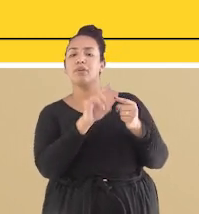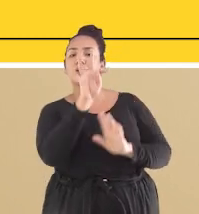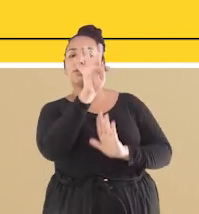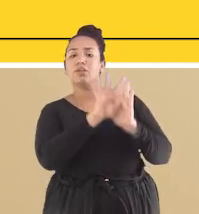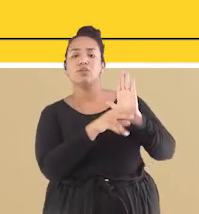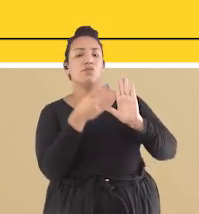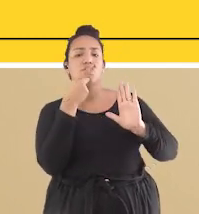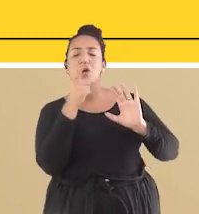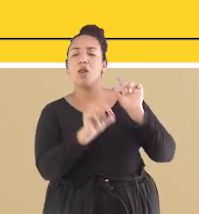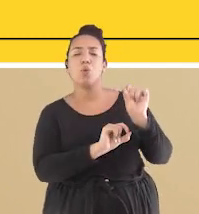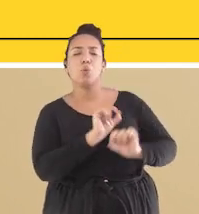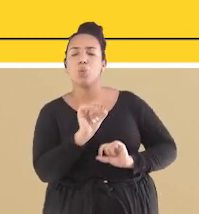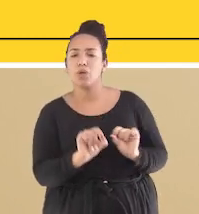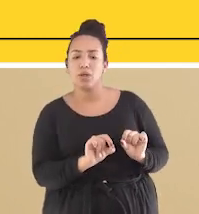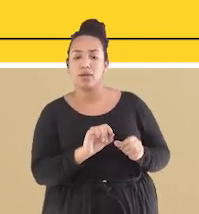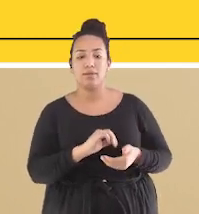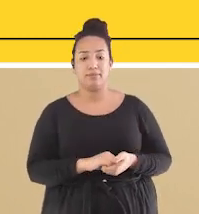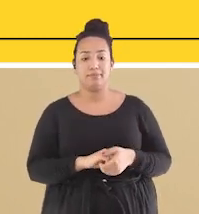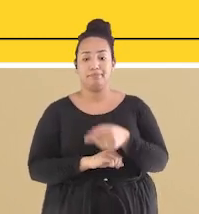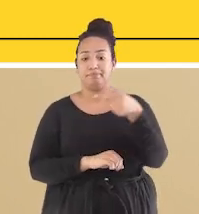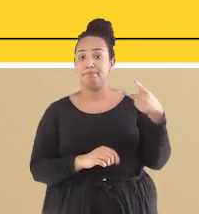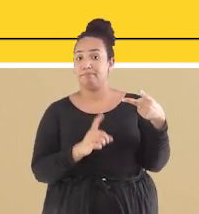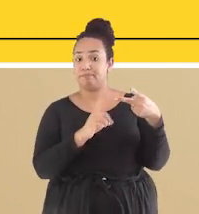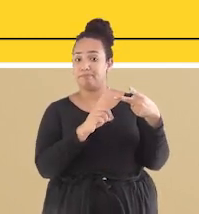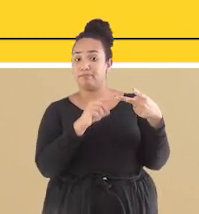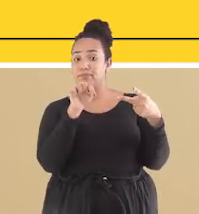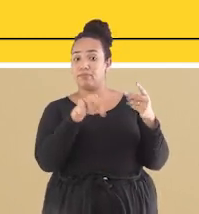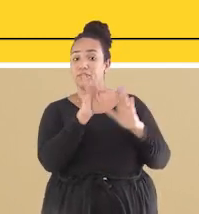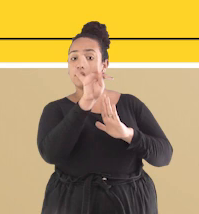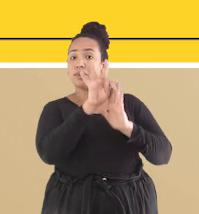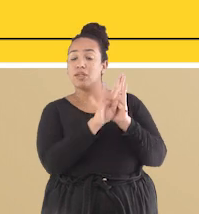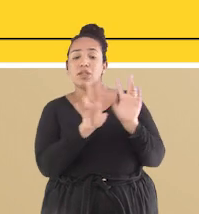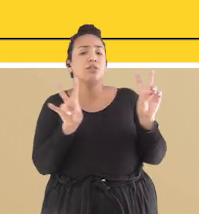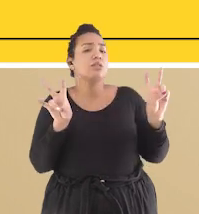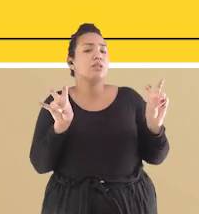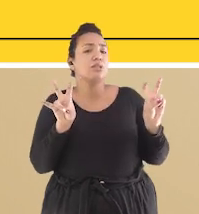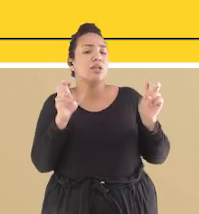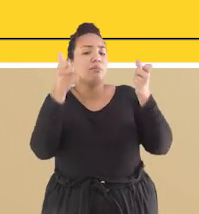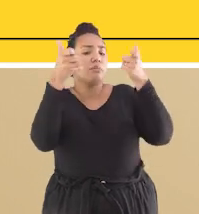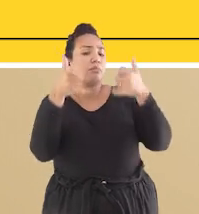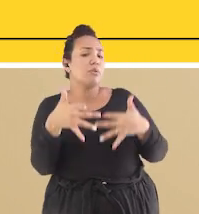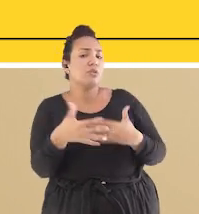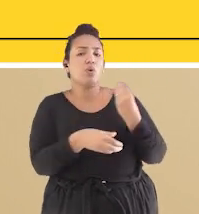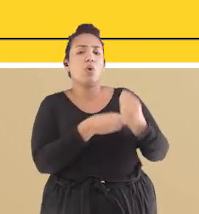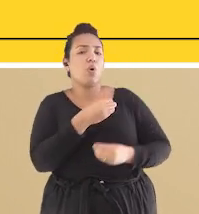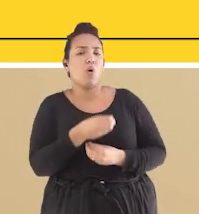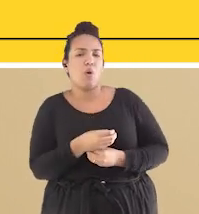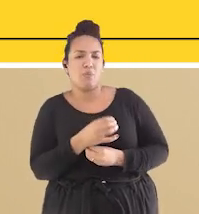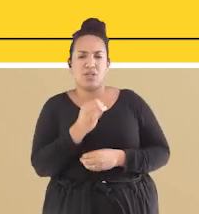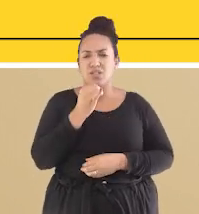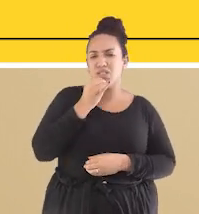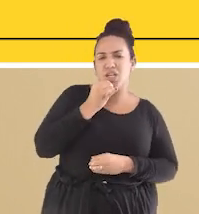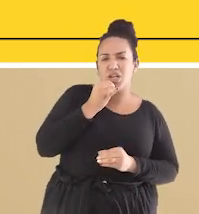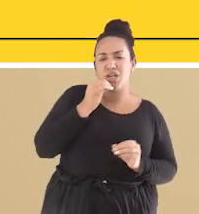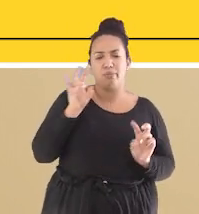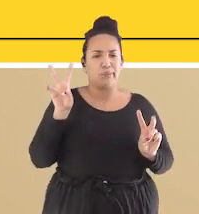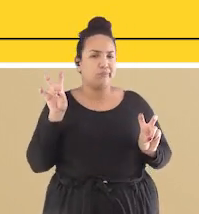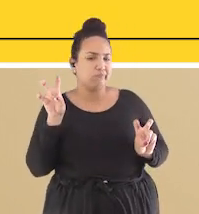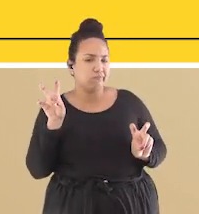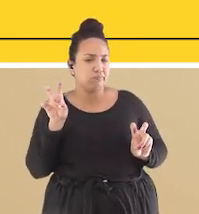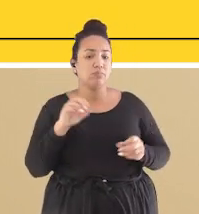texto fala. Segundo, como o texto fala sobre o assunto? Aponta exemplos, cita alguma parte